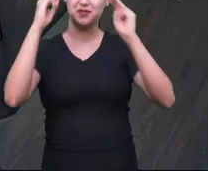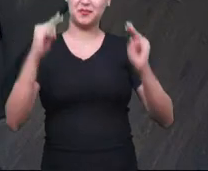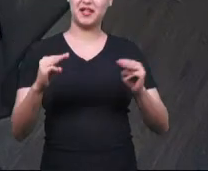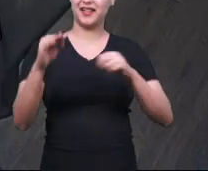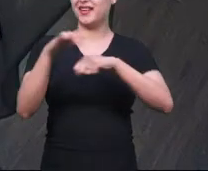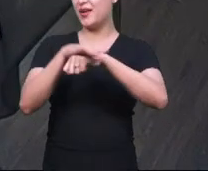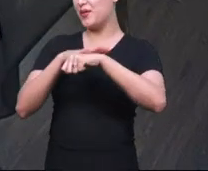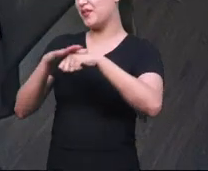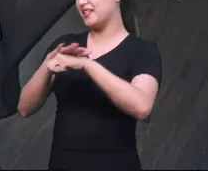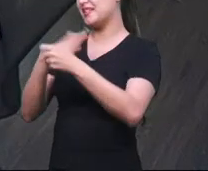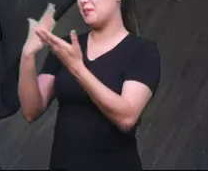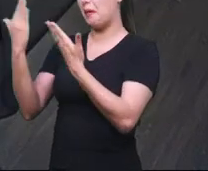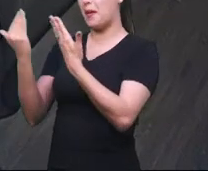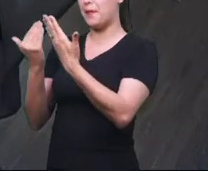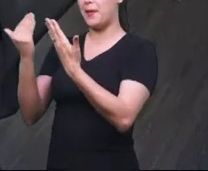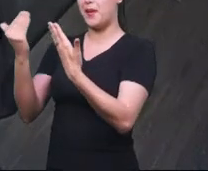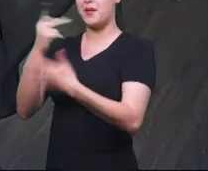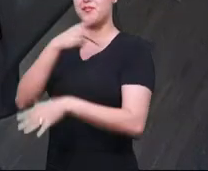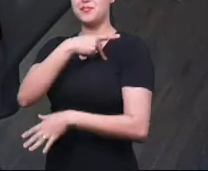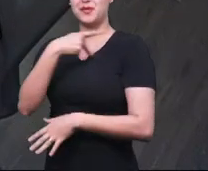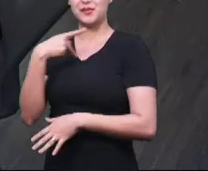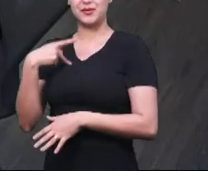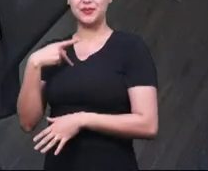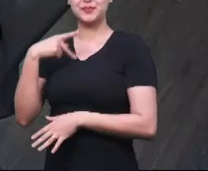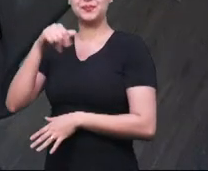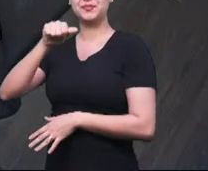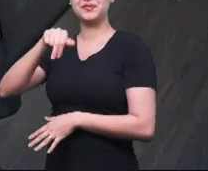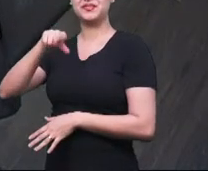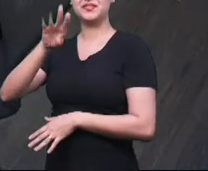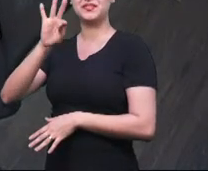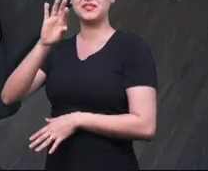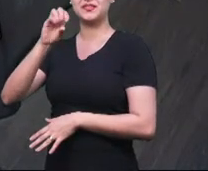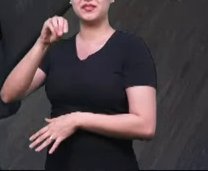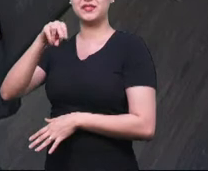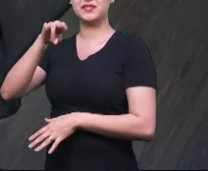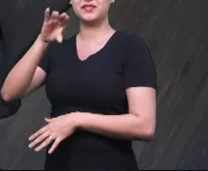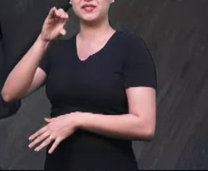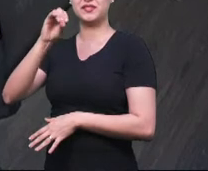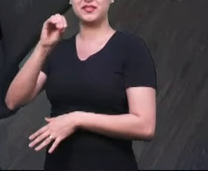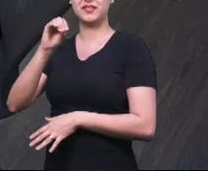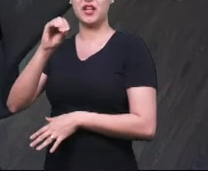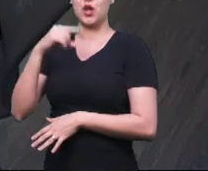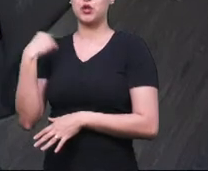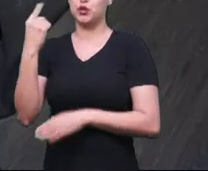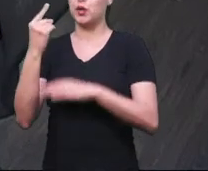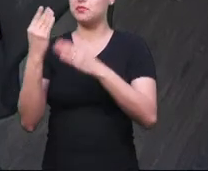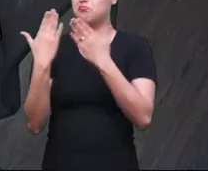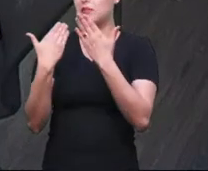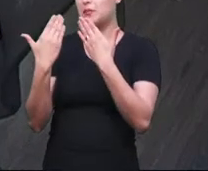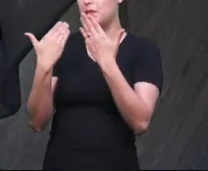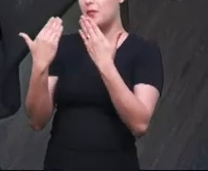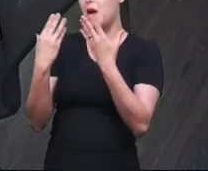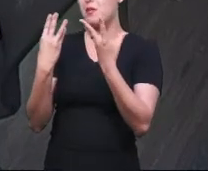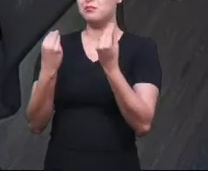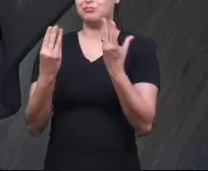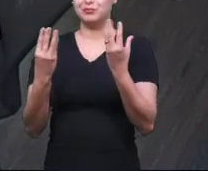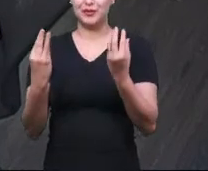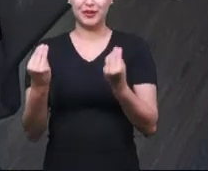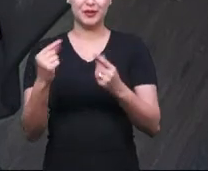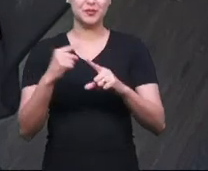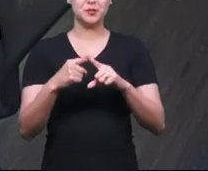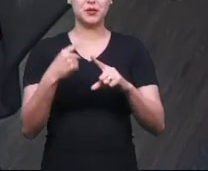com o pastor Antônio Carlos Oliveira, porque eu e ele nós temos conversado bastante aí nos bastidores, né? O pastor,